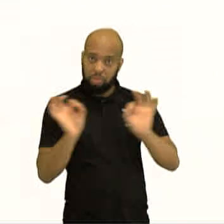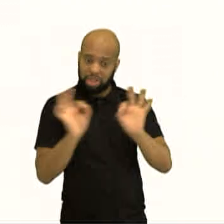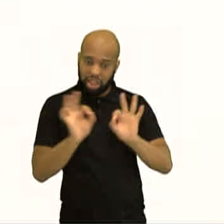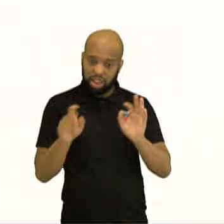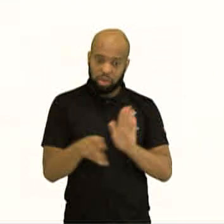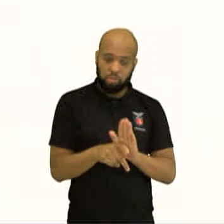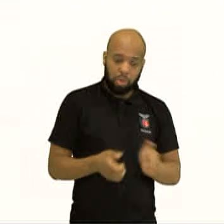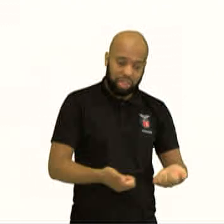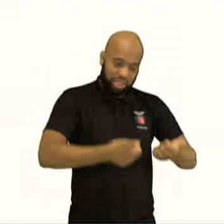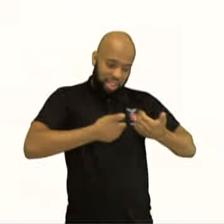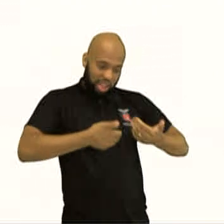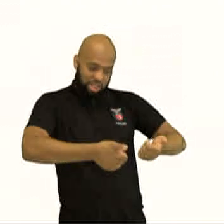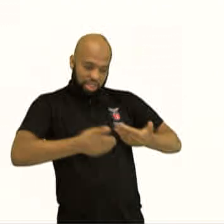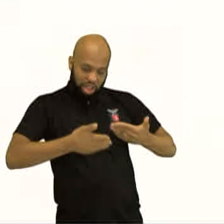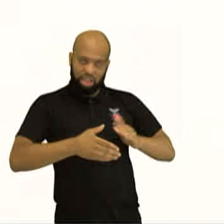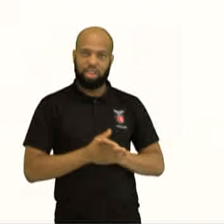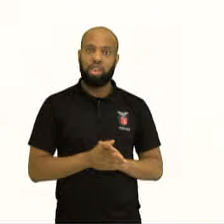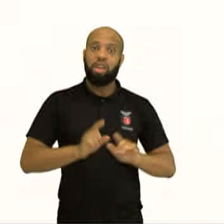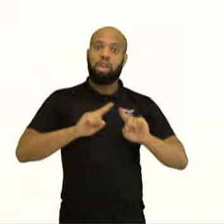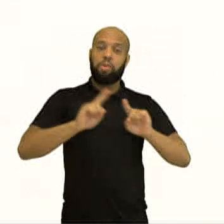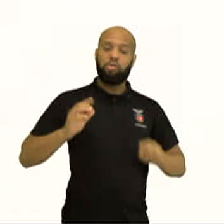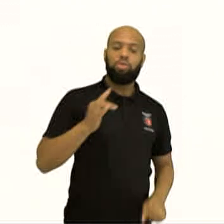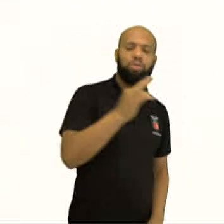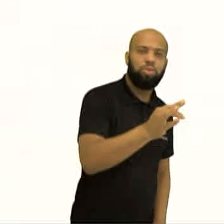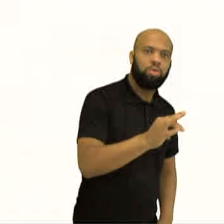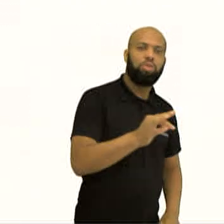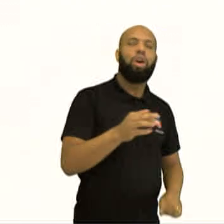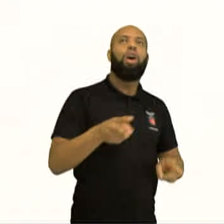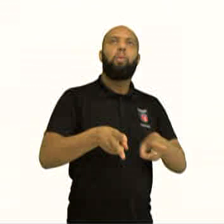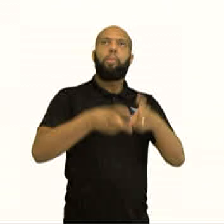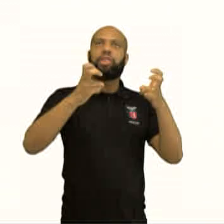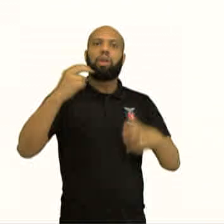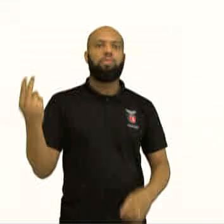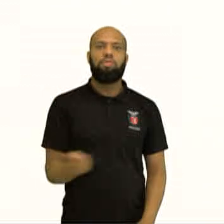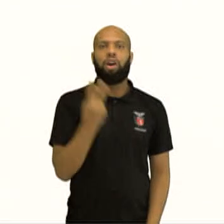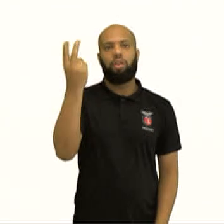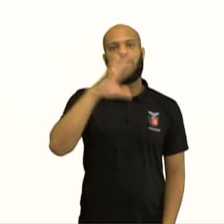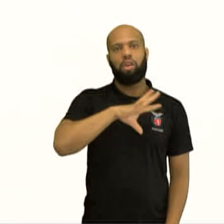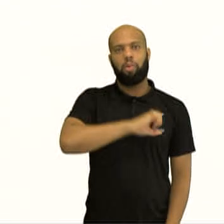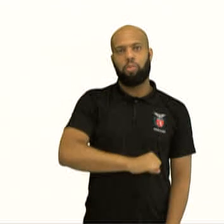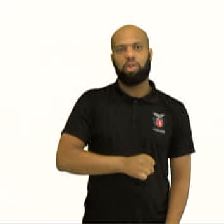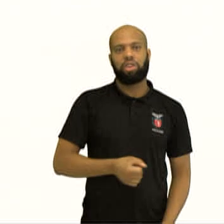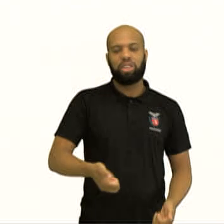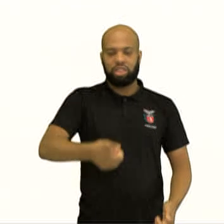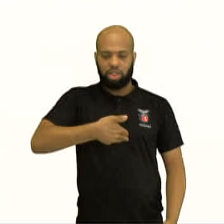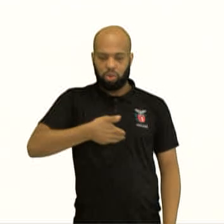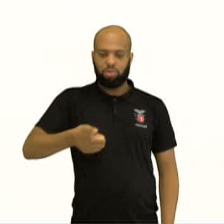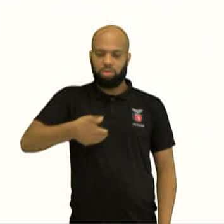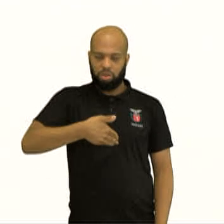dado. Só bem mais tarde dá-se pleno valor ao amor que se recebe.